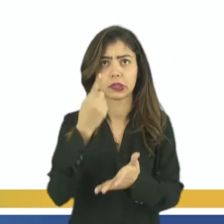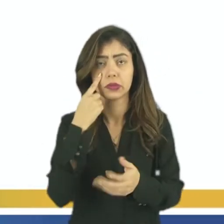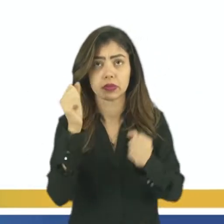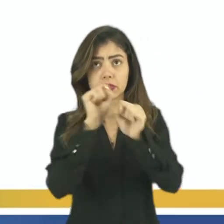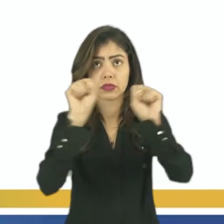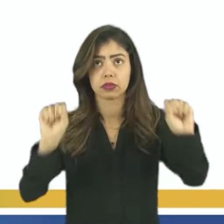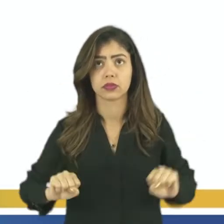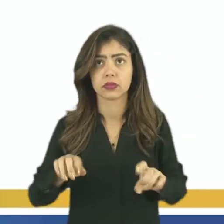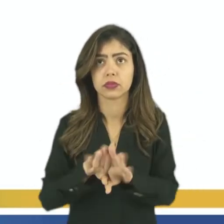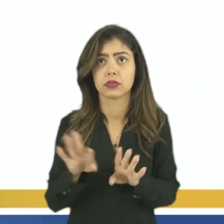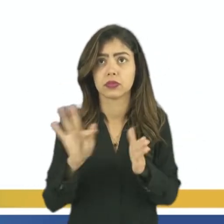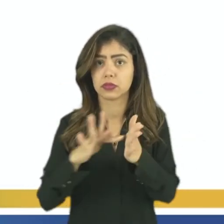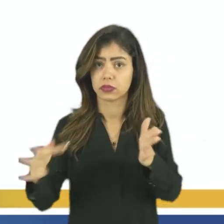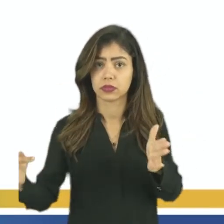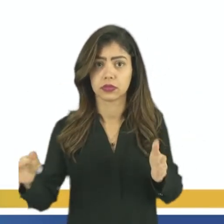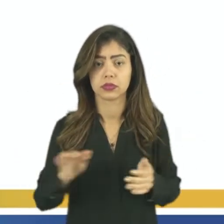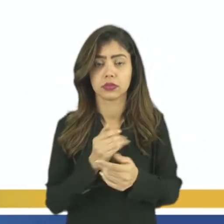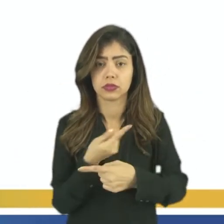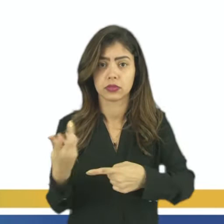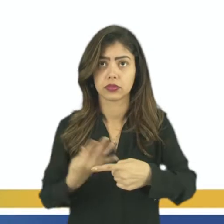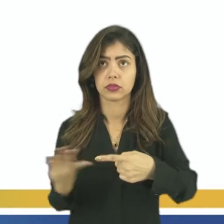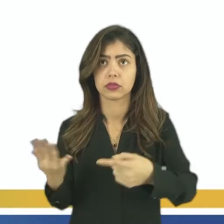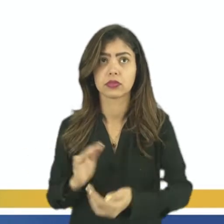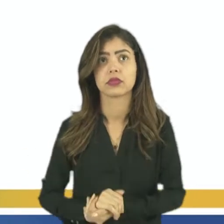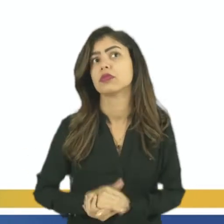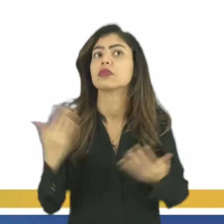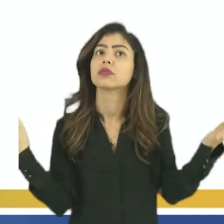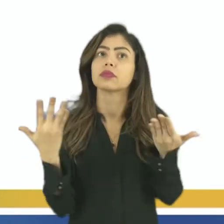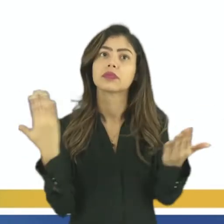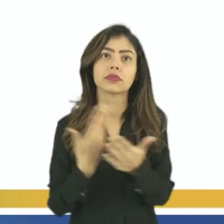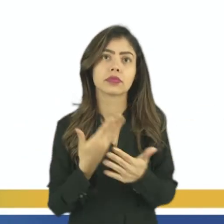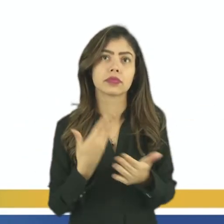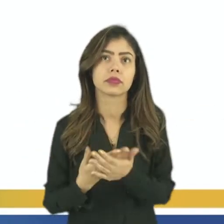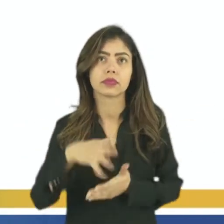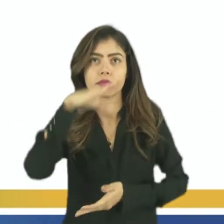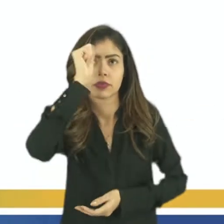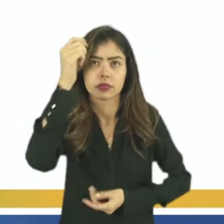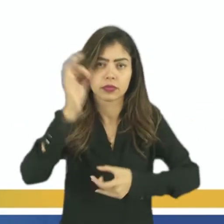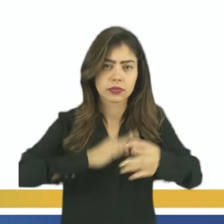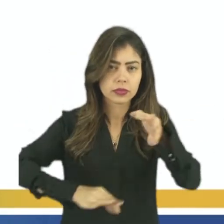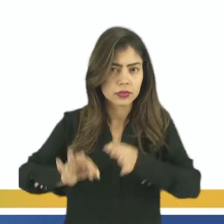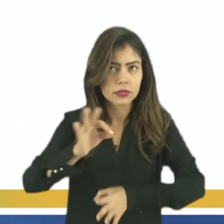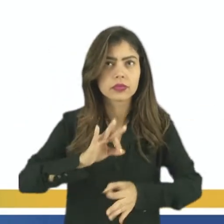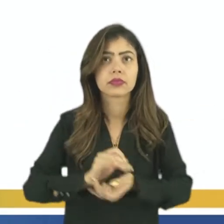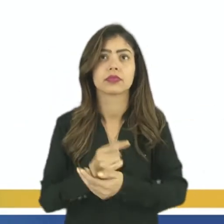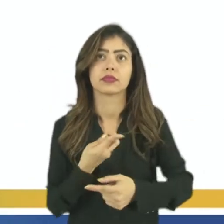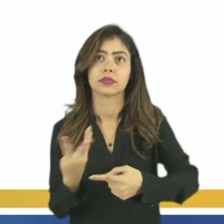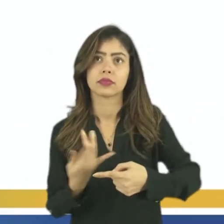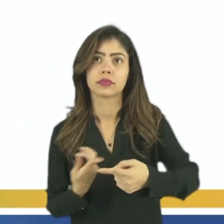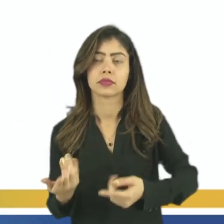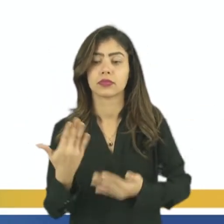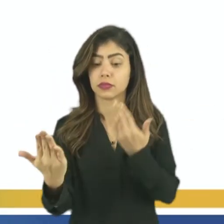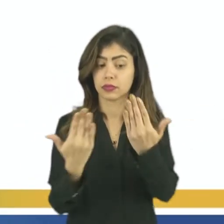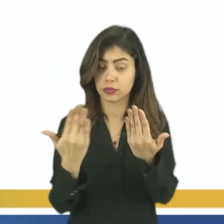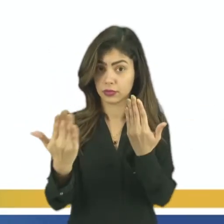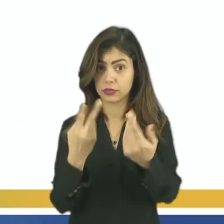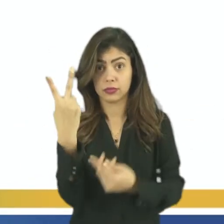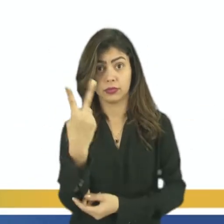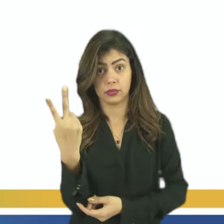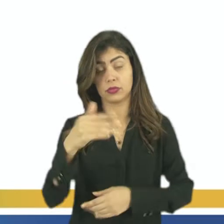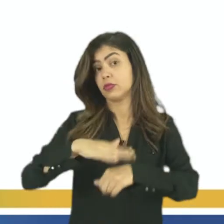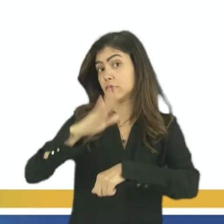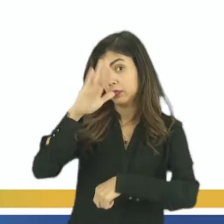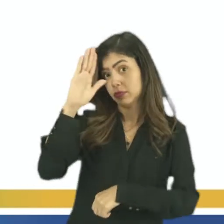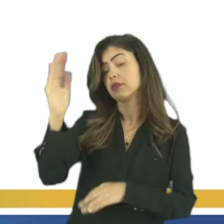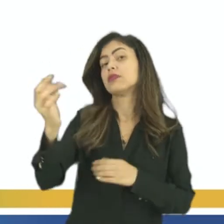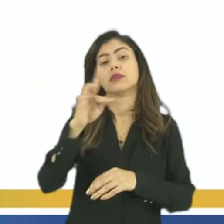a gente tem visto sistematicamente sobre frações hoje nossa a gente vai e na frações ou seja fazer uma comparação entre duas